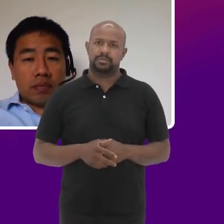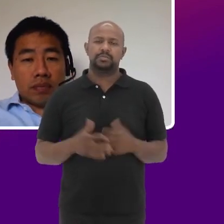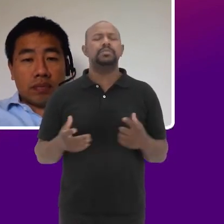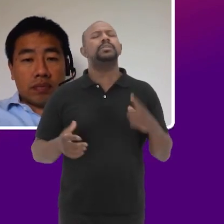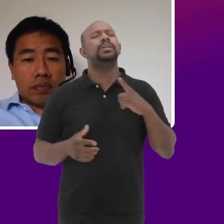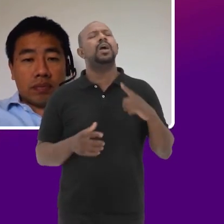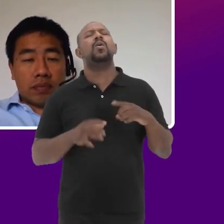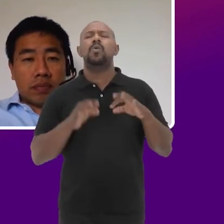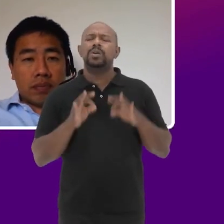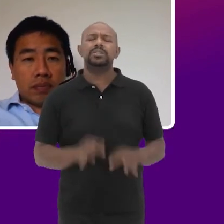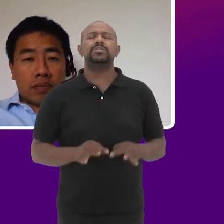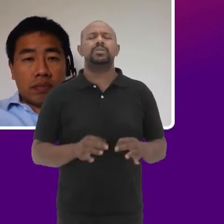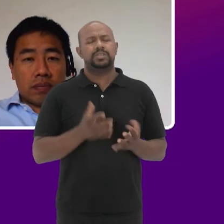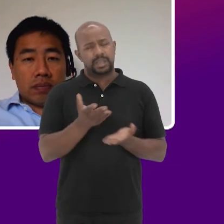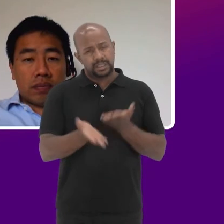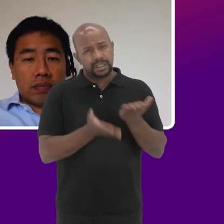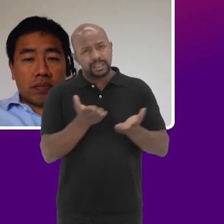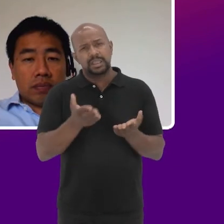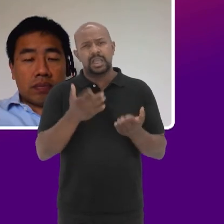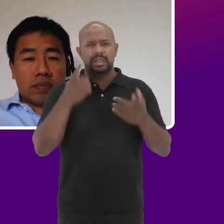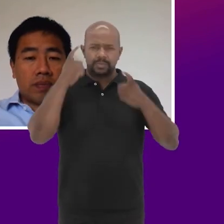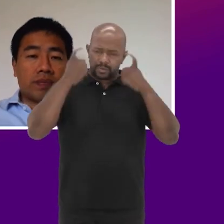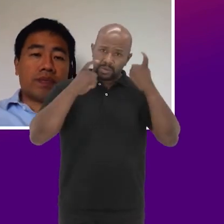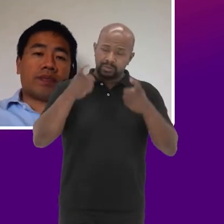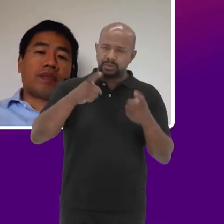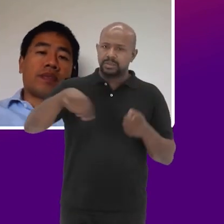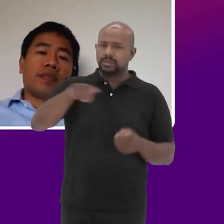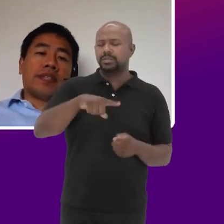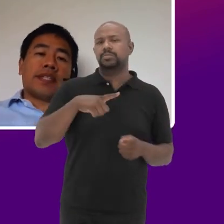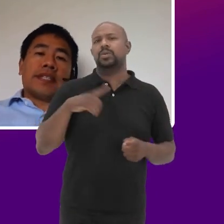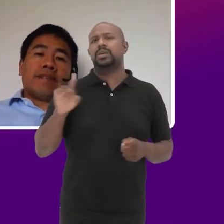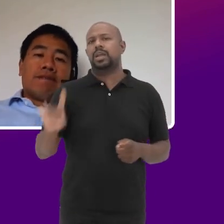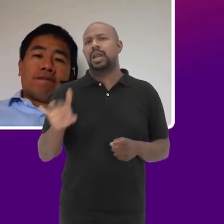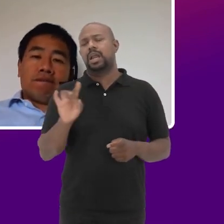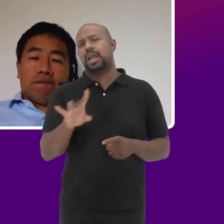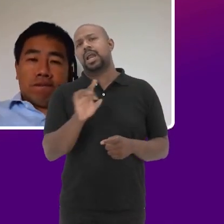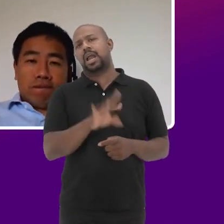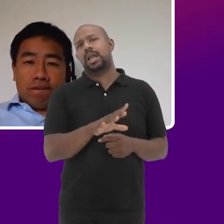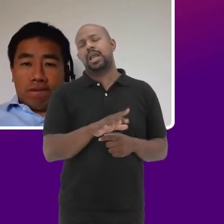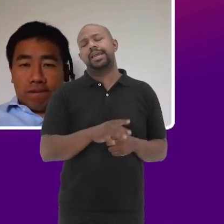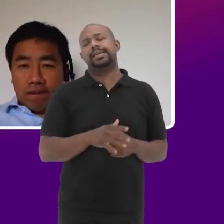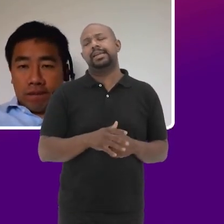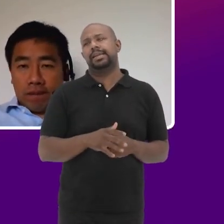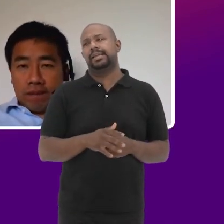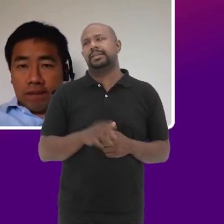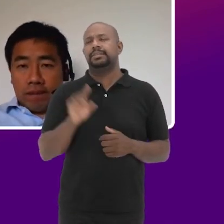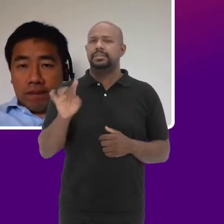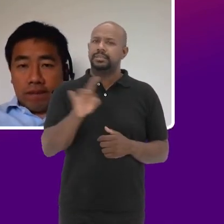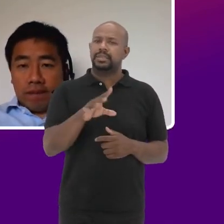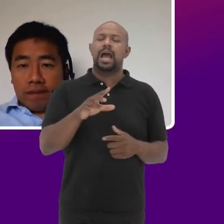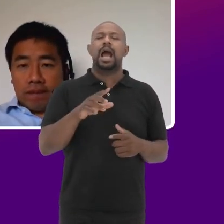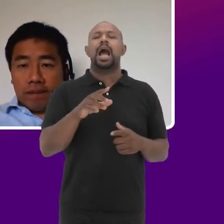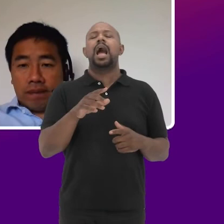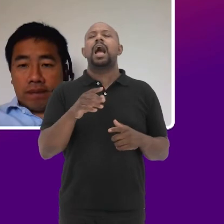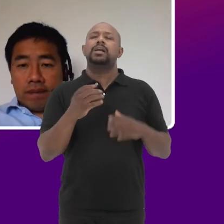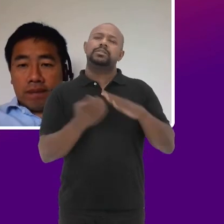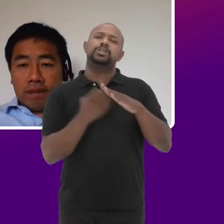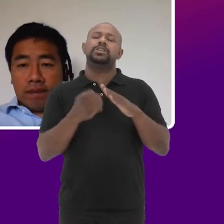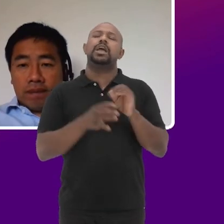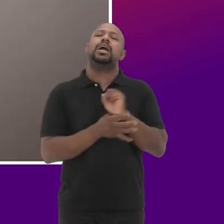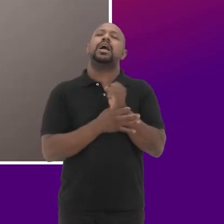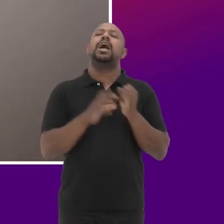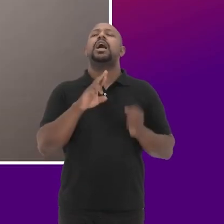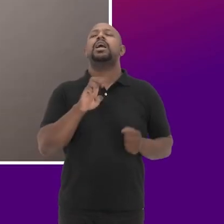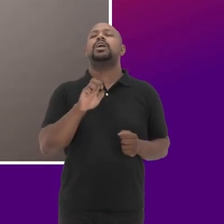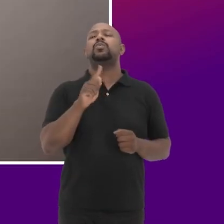e tenham condições de atender às preocupações existentes por parte das agências reguladoras. Em relação